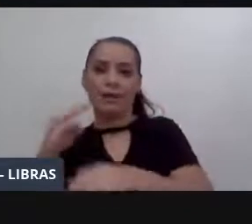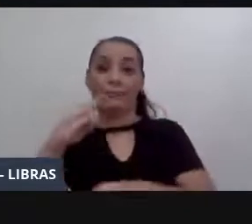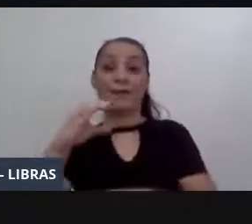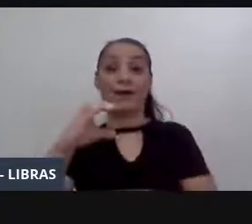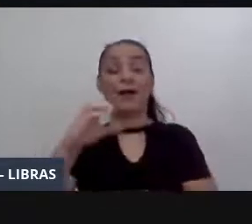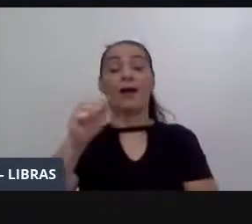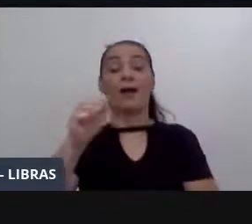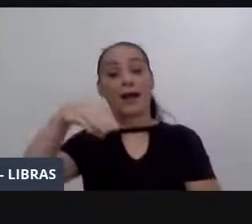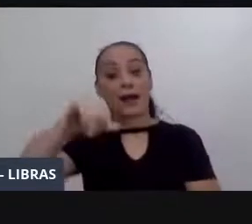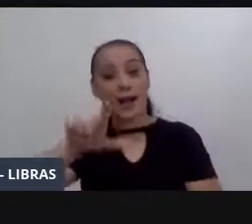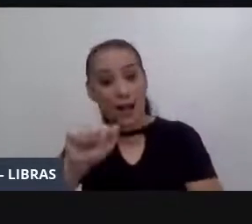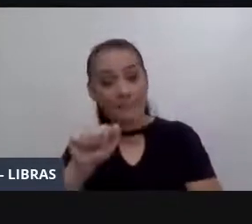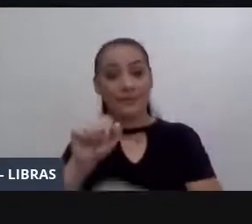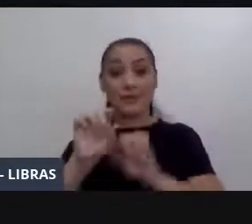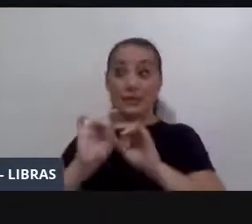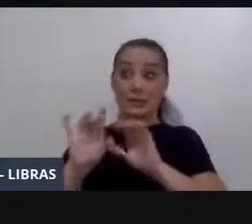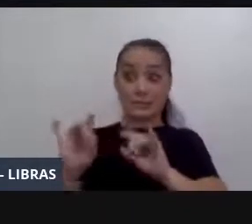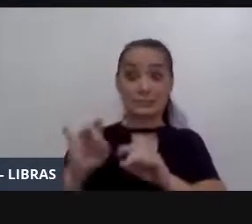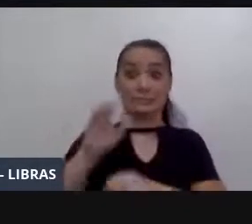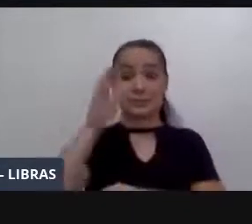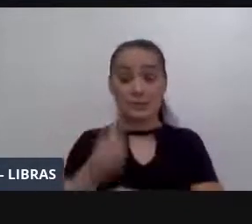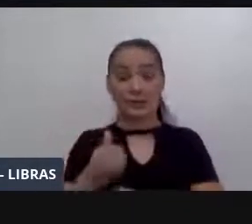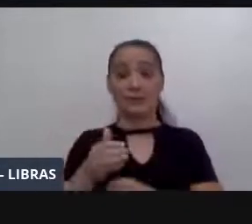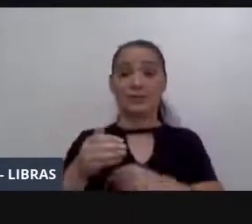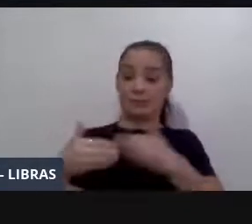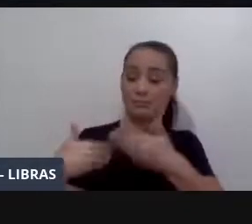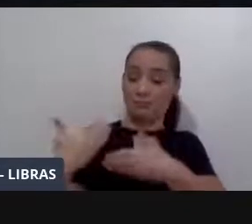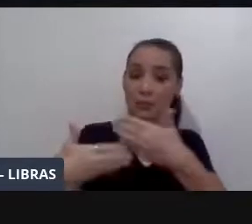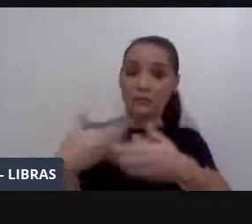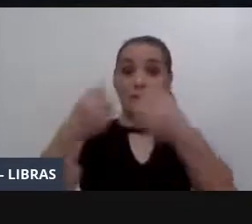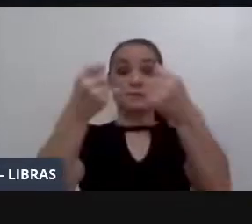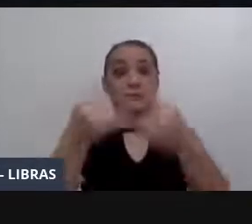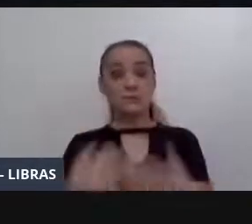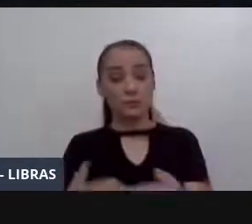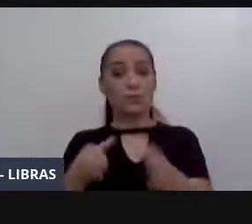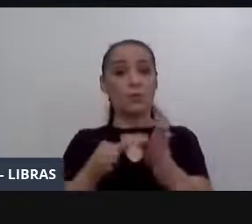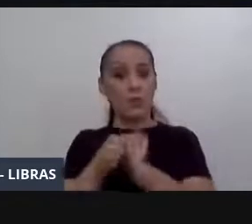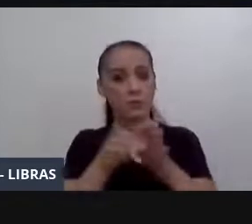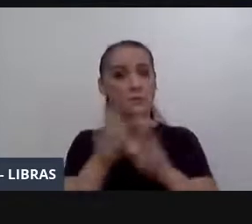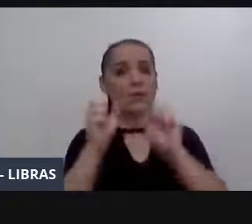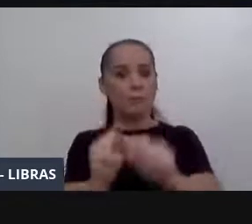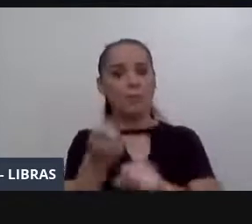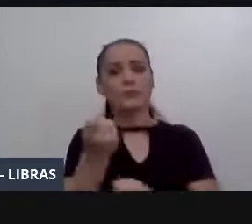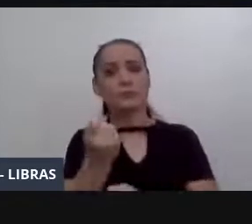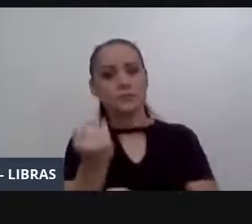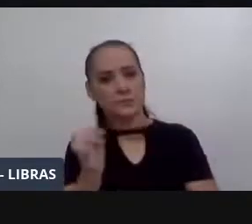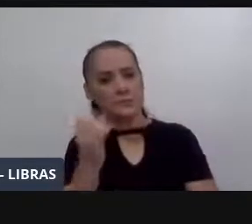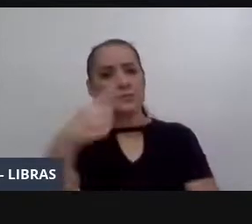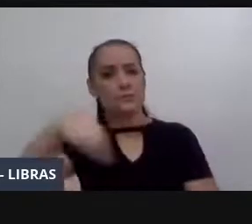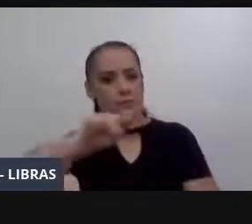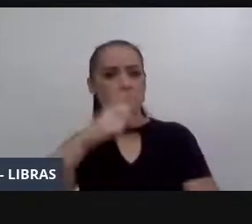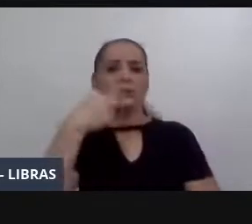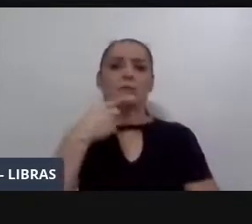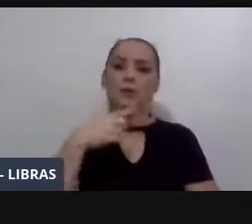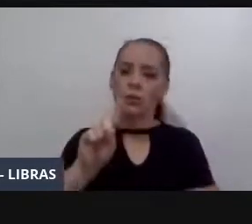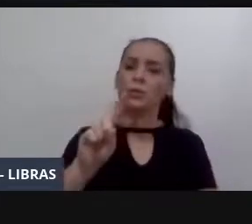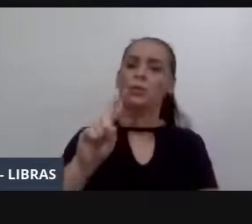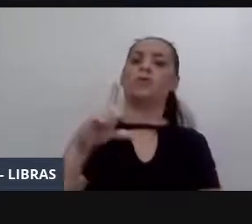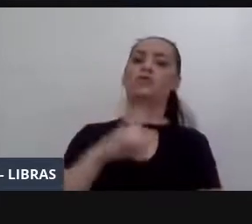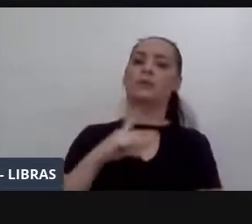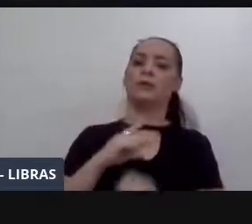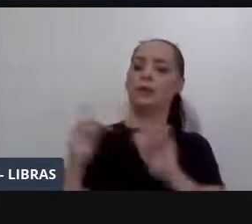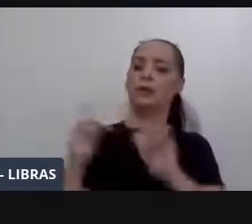especialista desses processos, eu acho que posso aconselhar para quem tem dúvida, de entrar em contato com a Camila, que ela tem um material muito